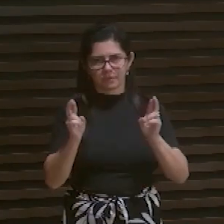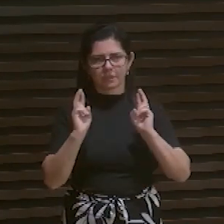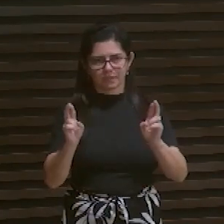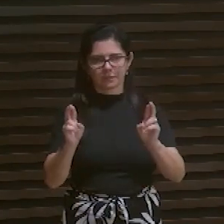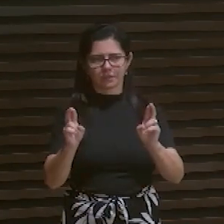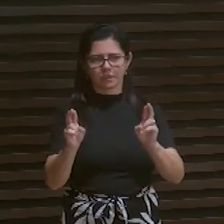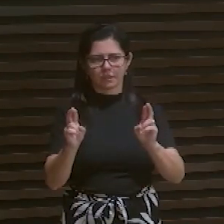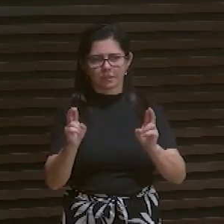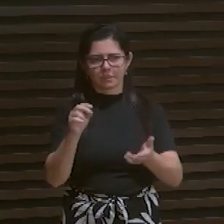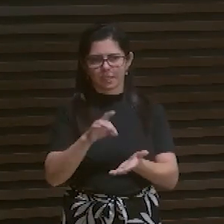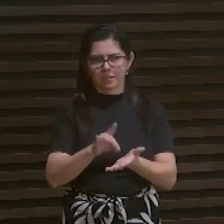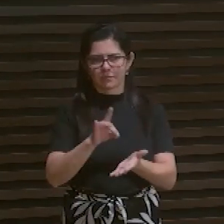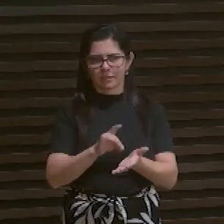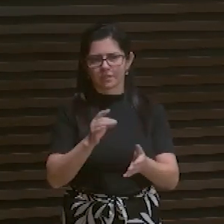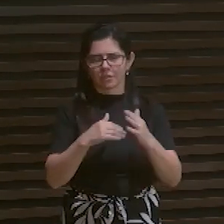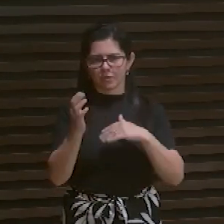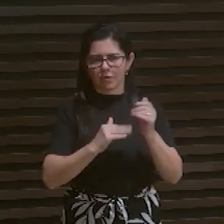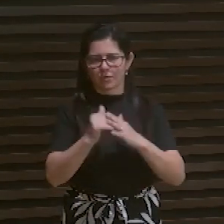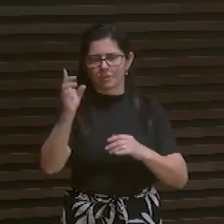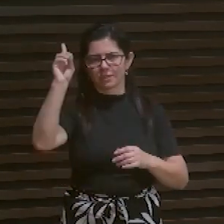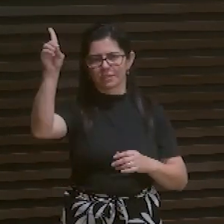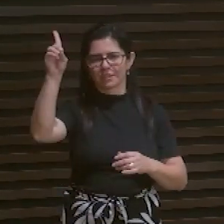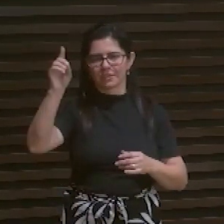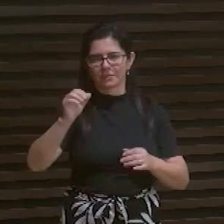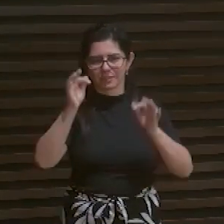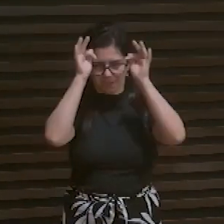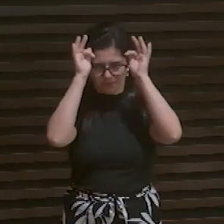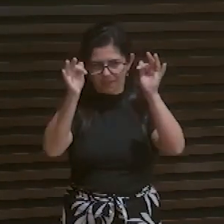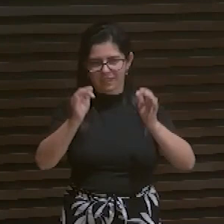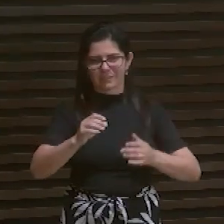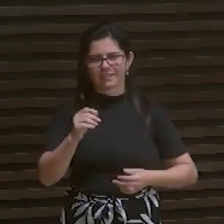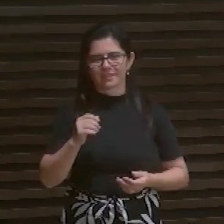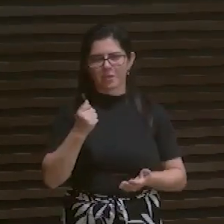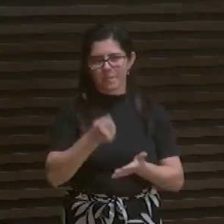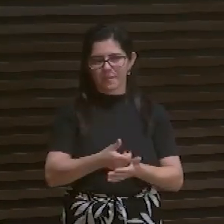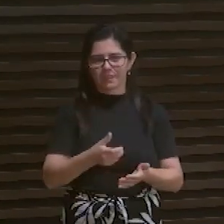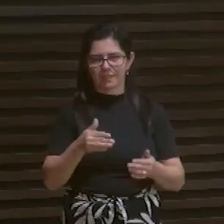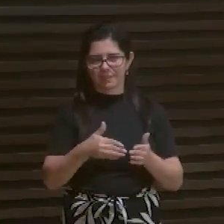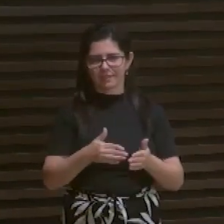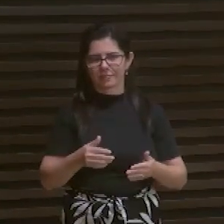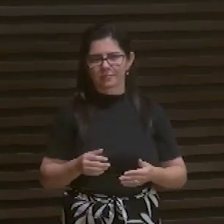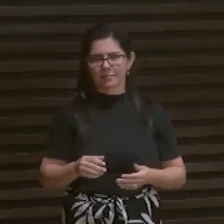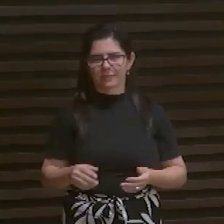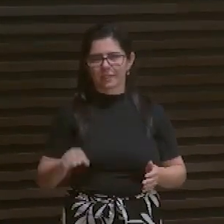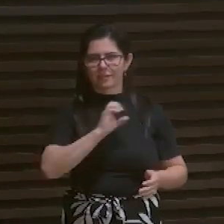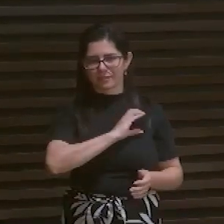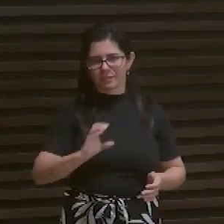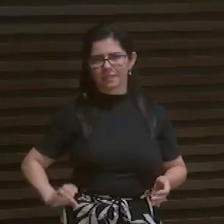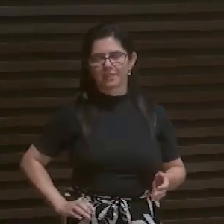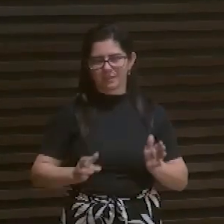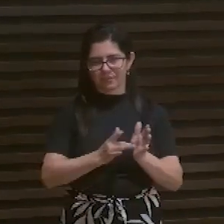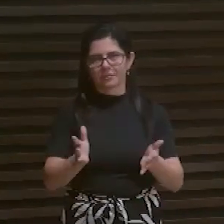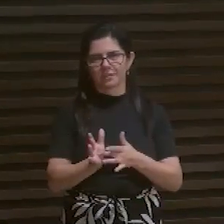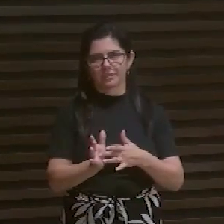e é realizada por ele, que é fiel para terminá-la até o dia de Cristo Jesus. Amados, se nós somos